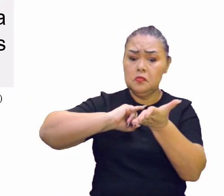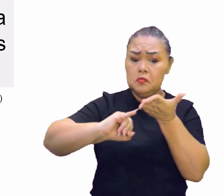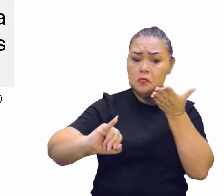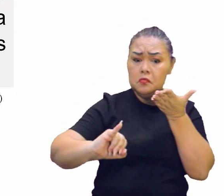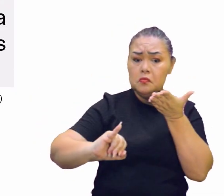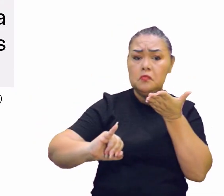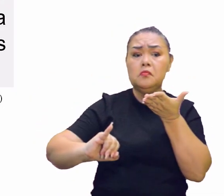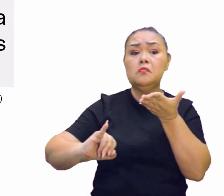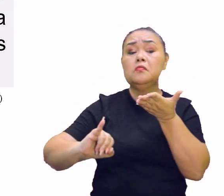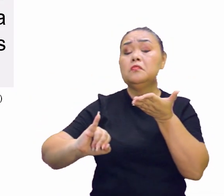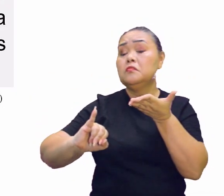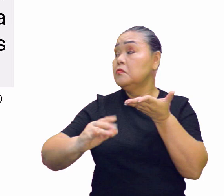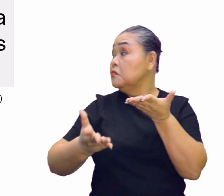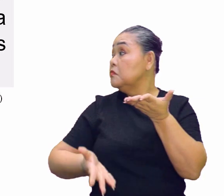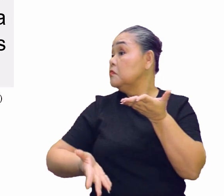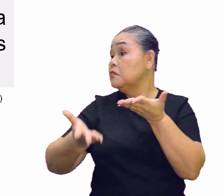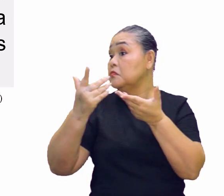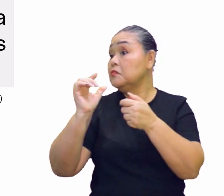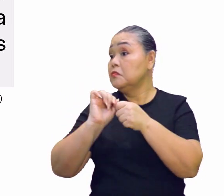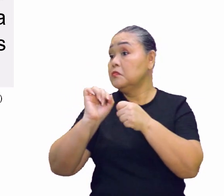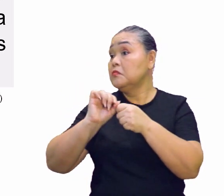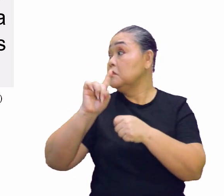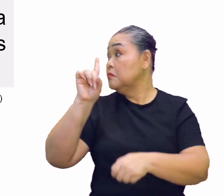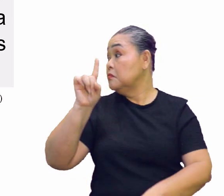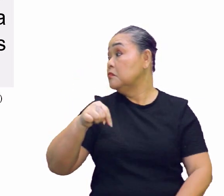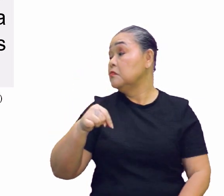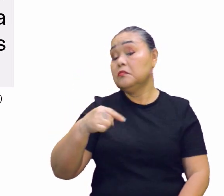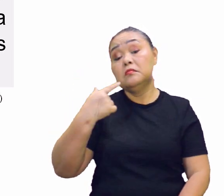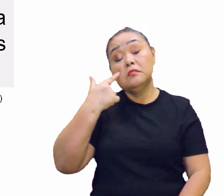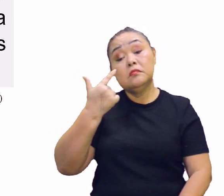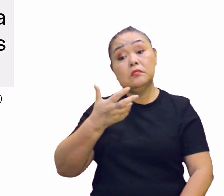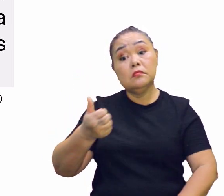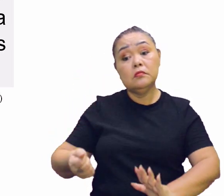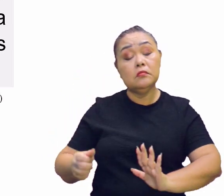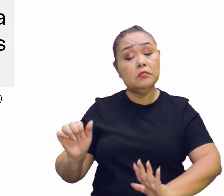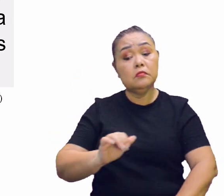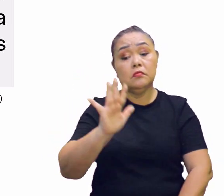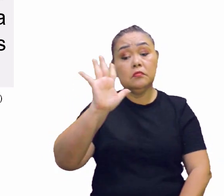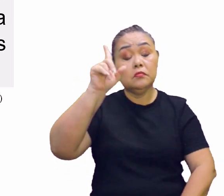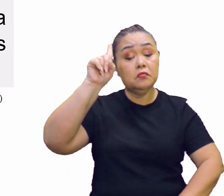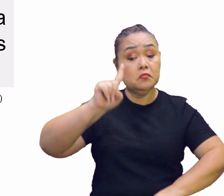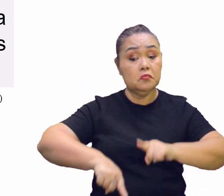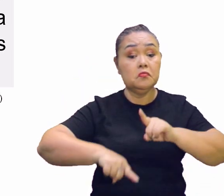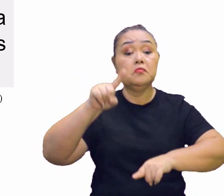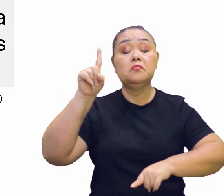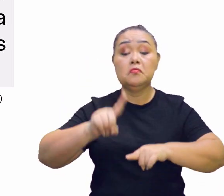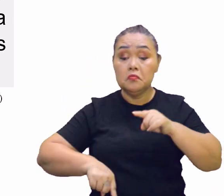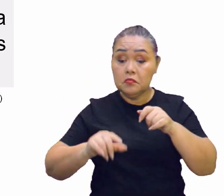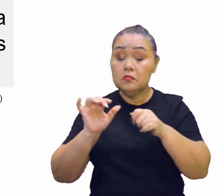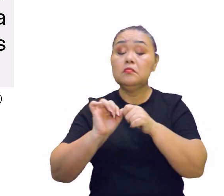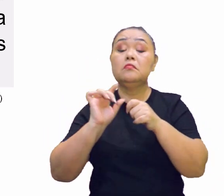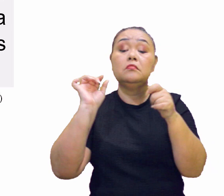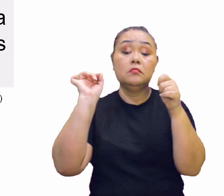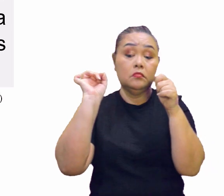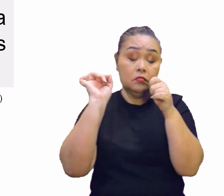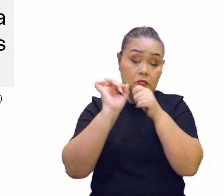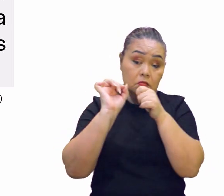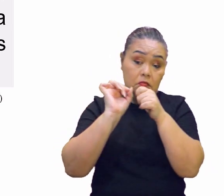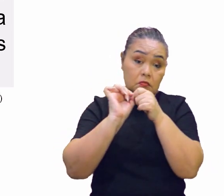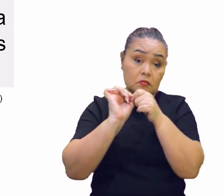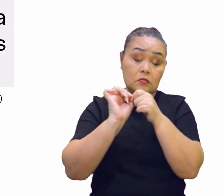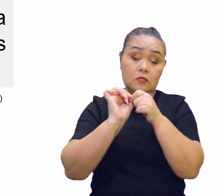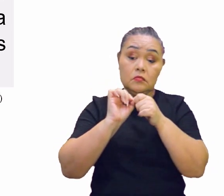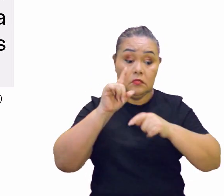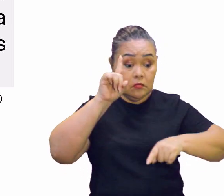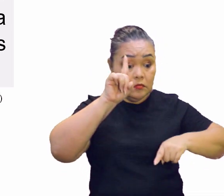tributária muito elevada. E essa carga tributária é o que encarece os nossos produtos. É o que faz com que